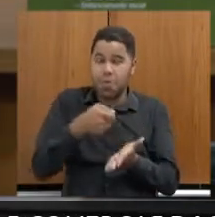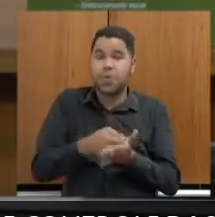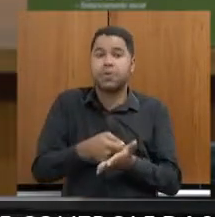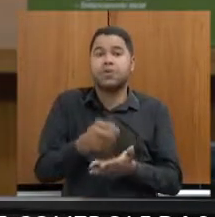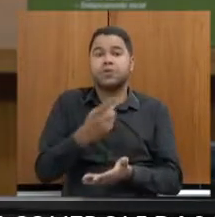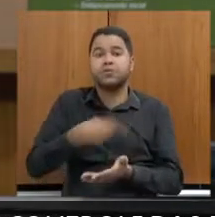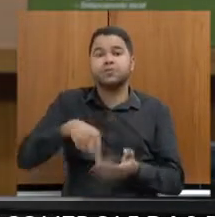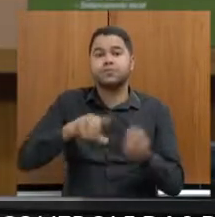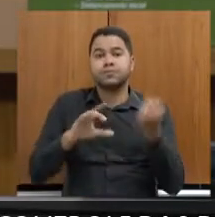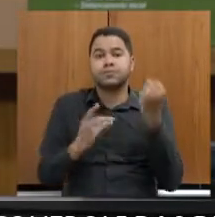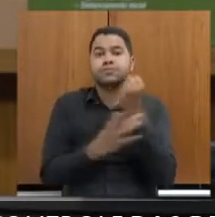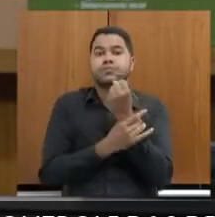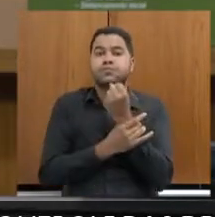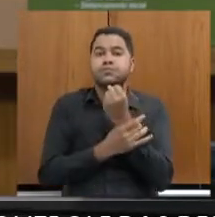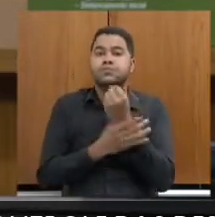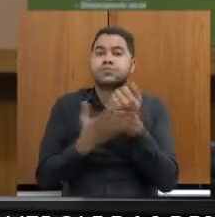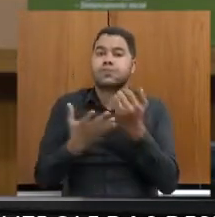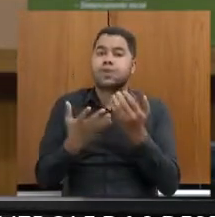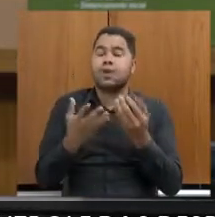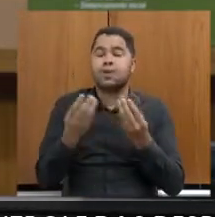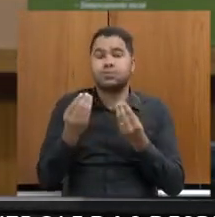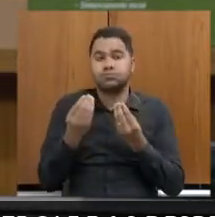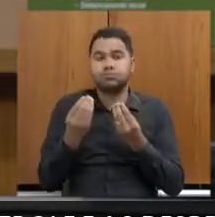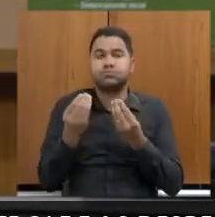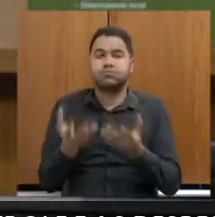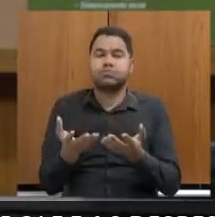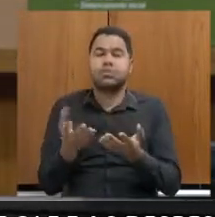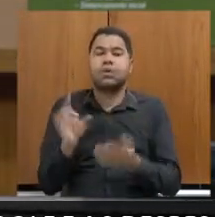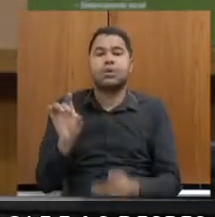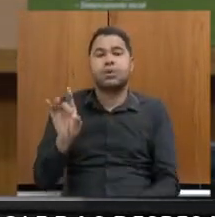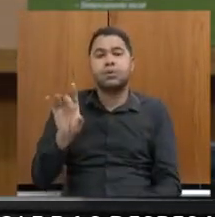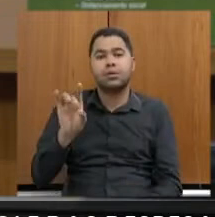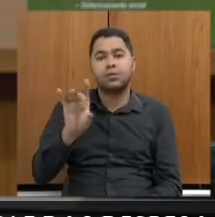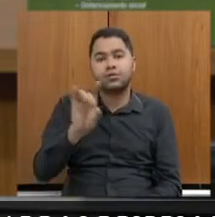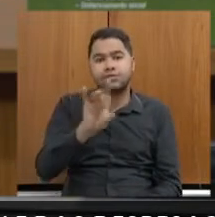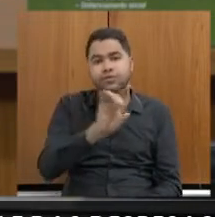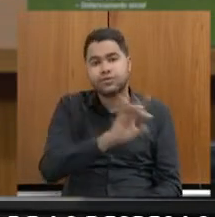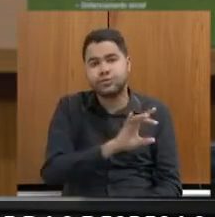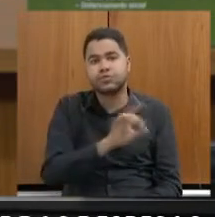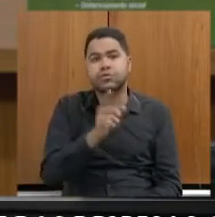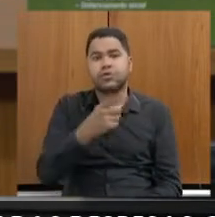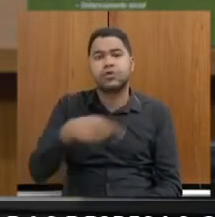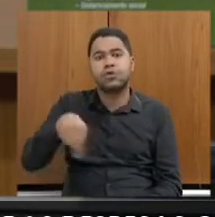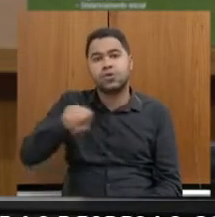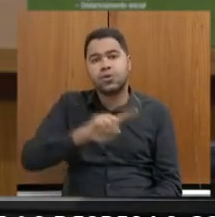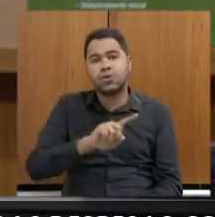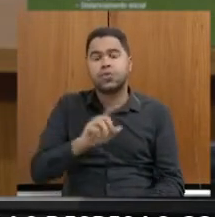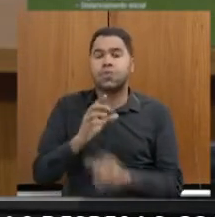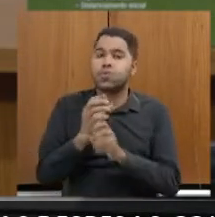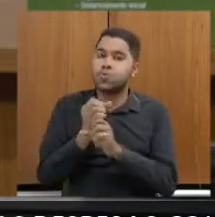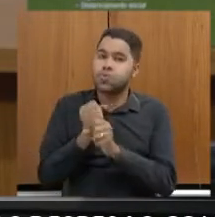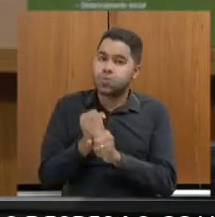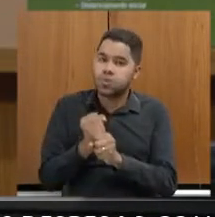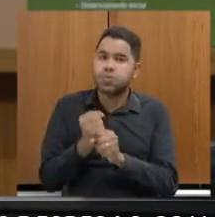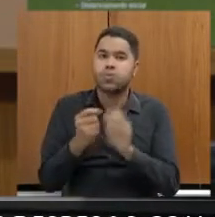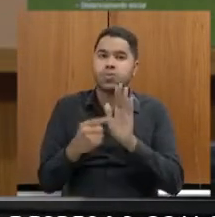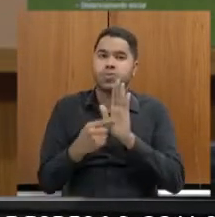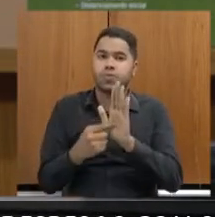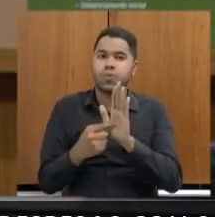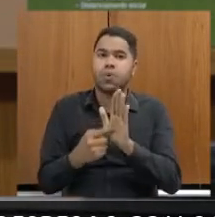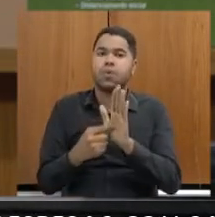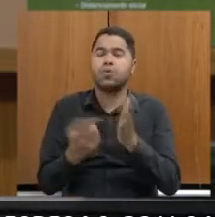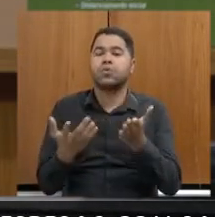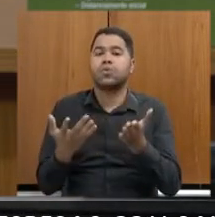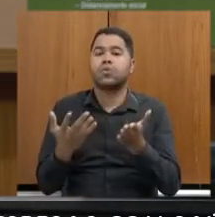vai garantir o repasse de recurso então cada um dos Senhores faço esse couro para que vocês levem até os